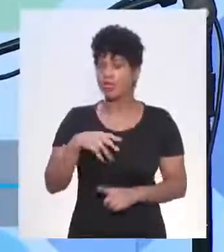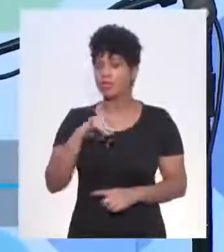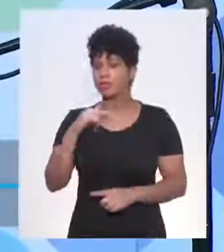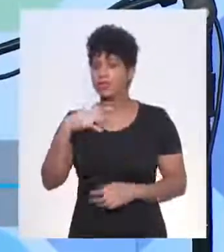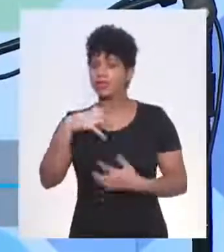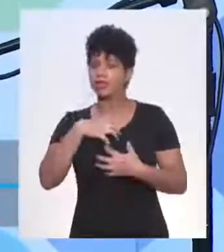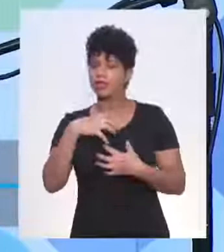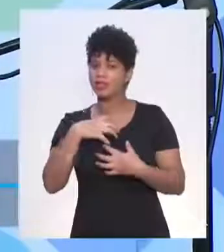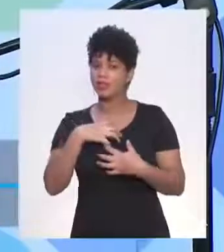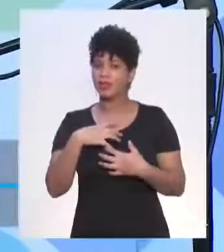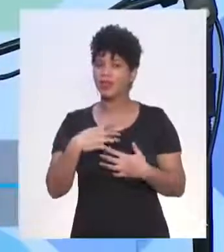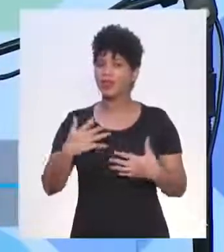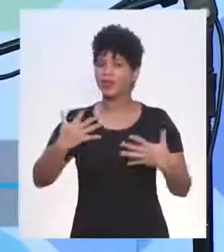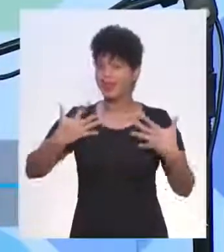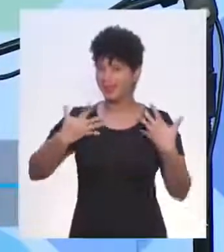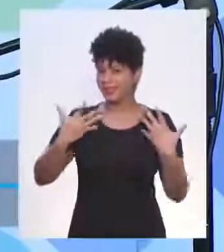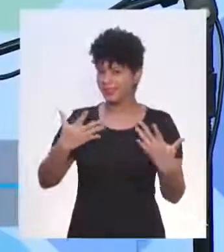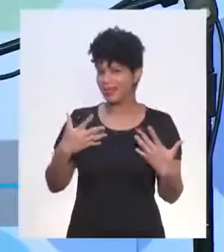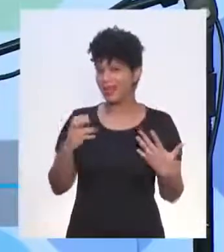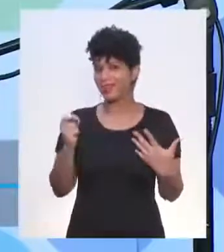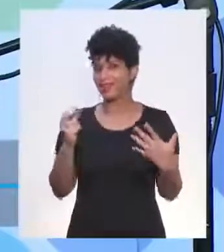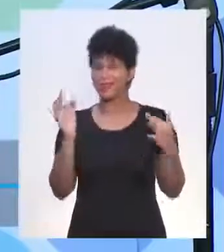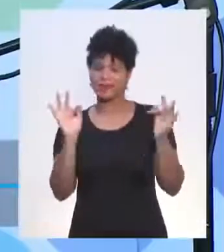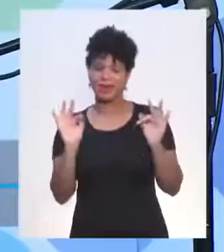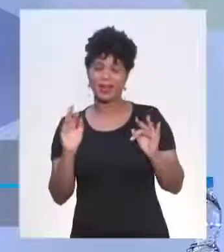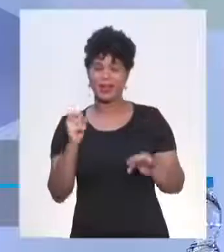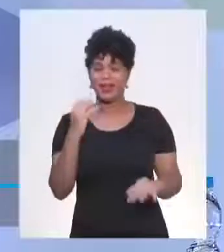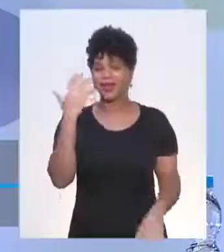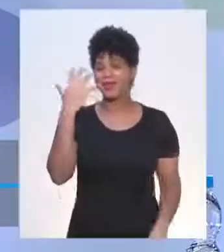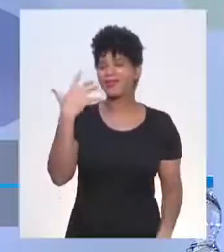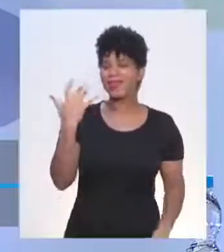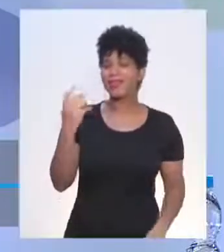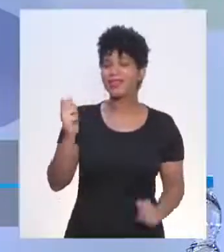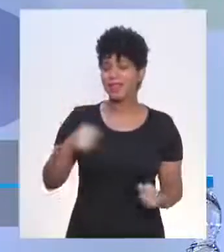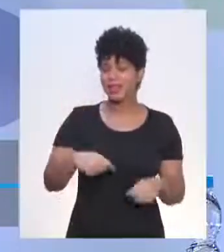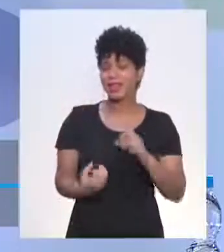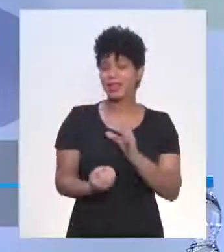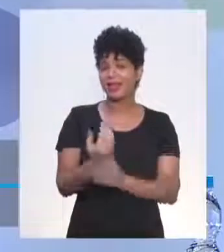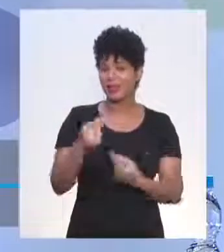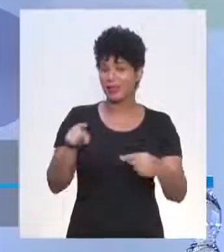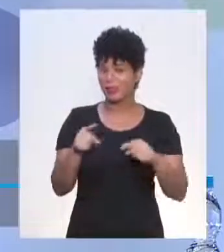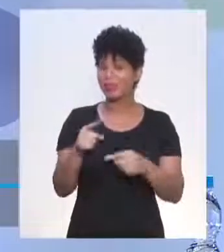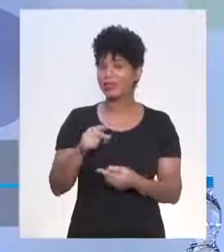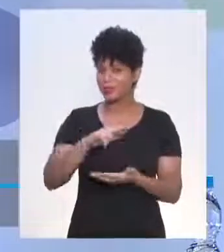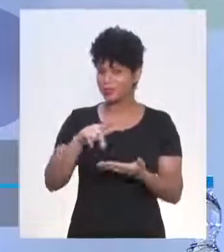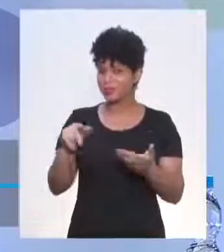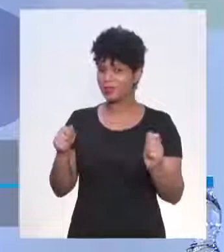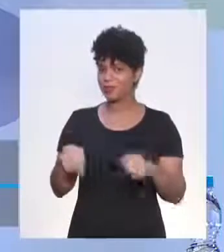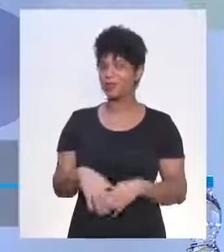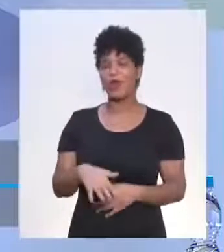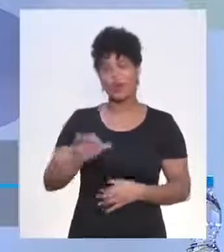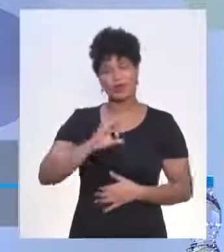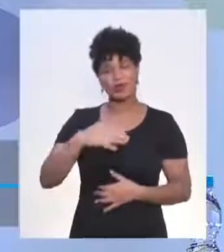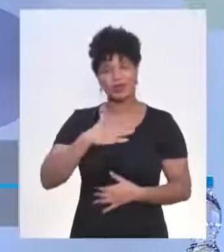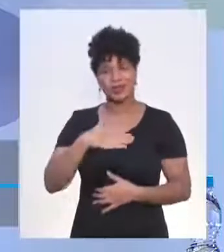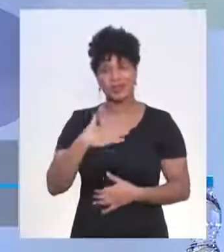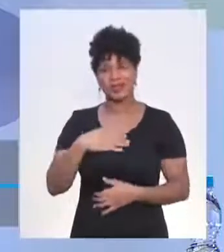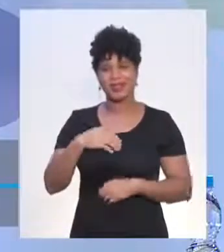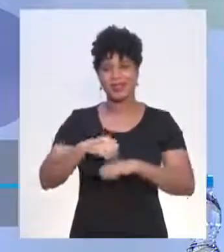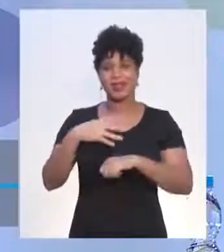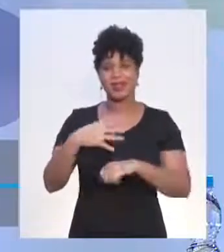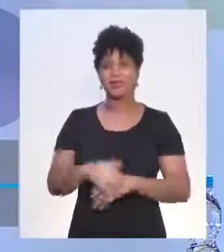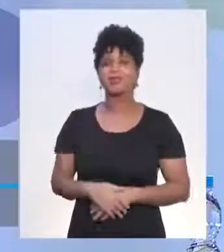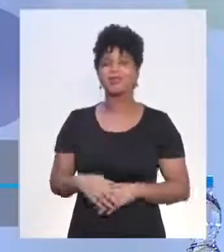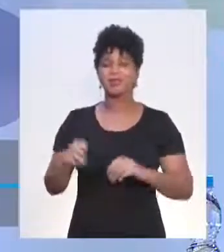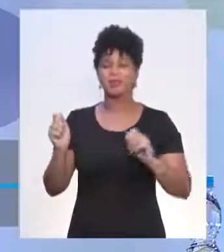está apaixonado a Boa esse pessoal é demais né super dicas Então vamos lá toma